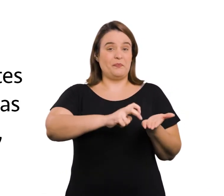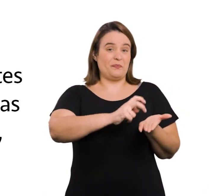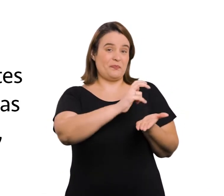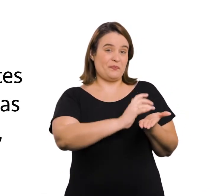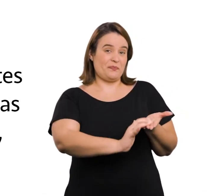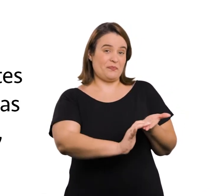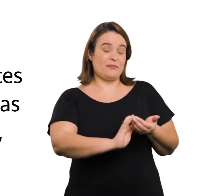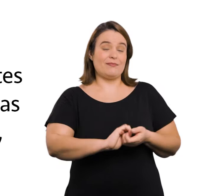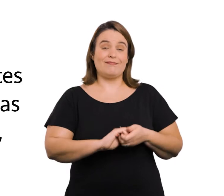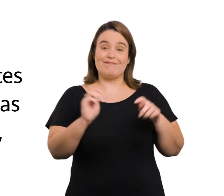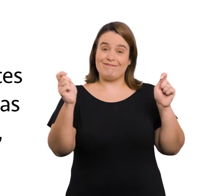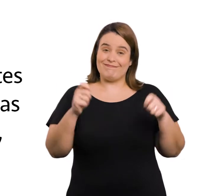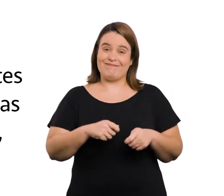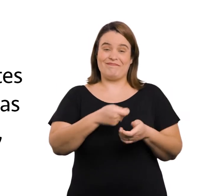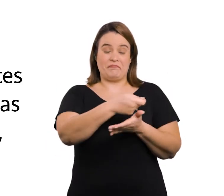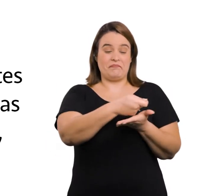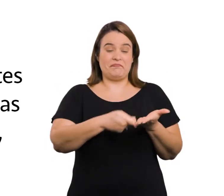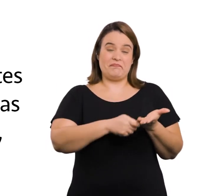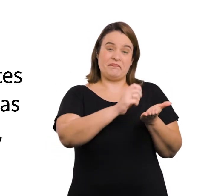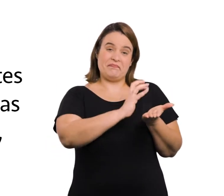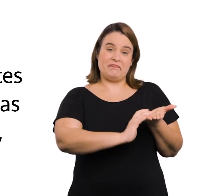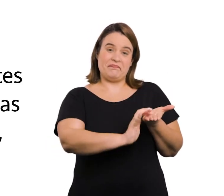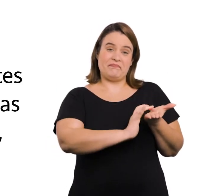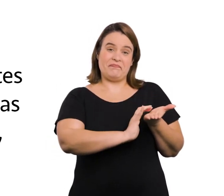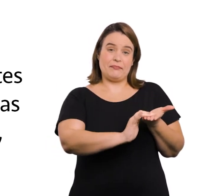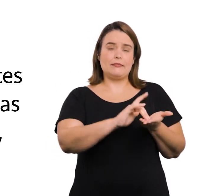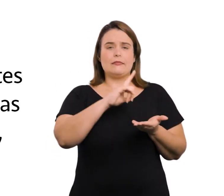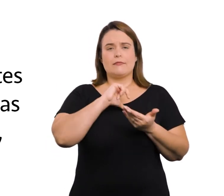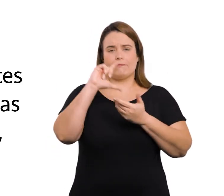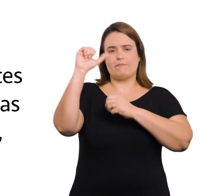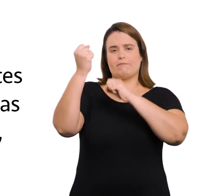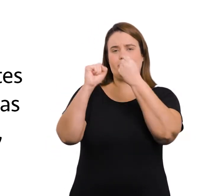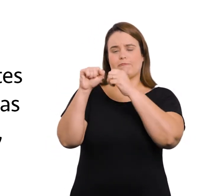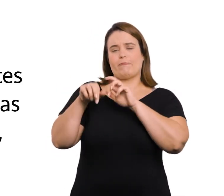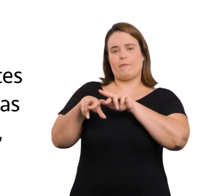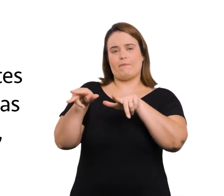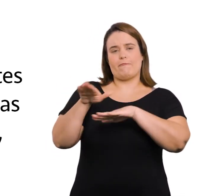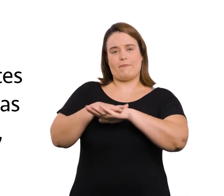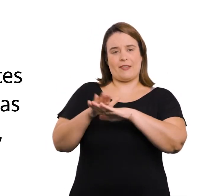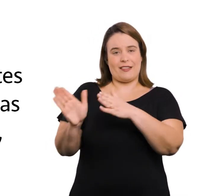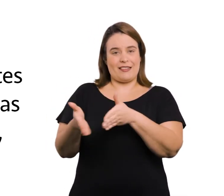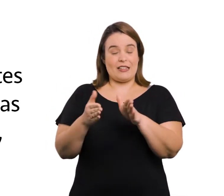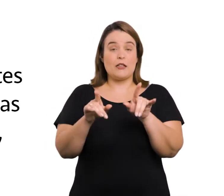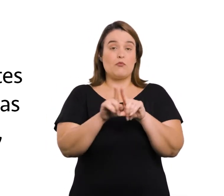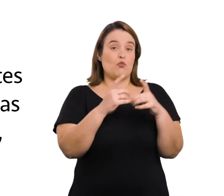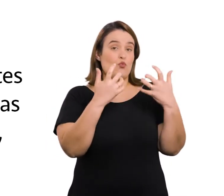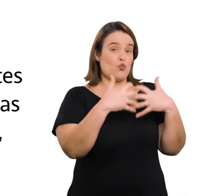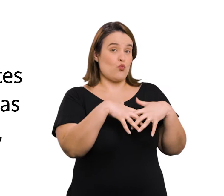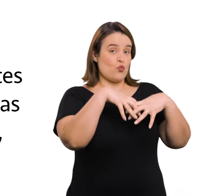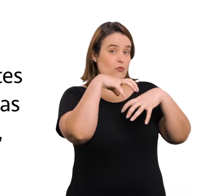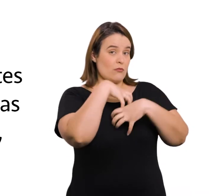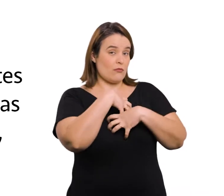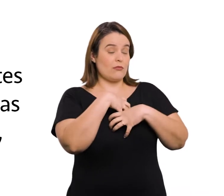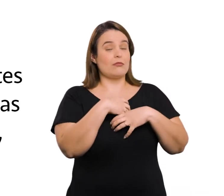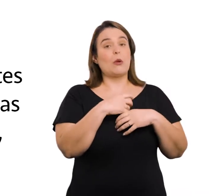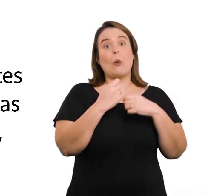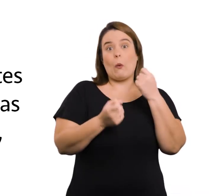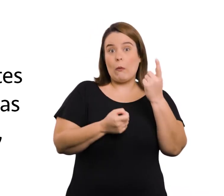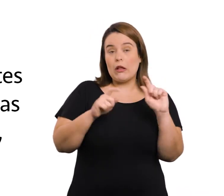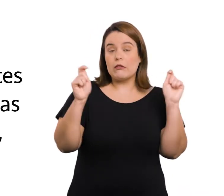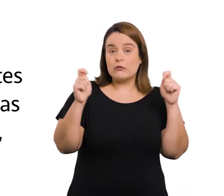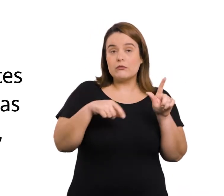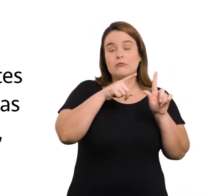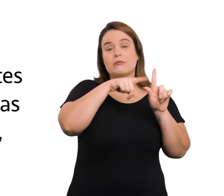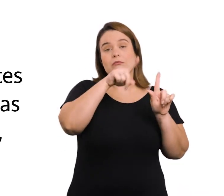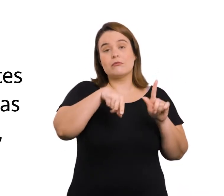Braille. Permite impressão de textos em braille. Existem diversos fabricantes e modelos de impressoras. Algumas